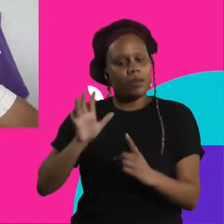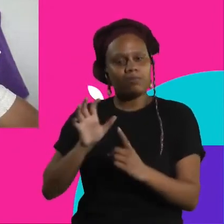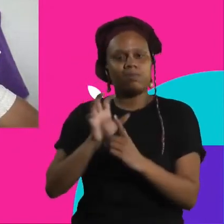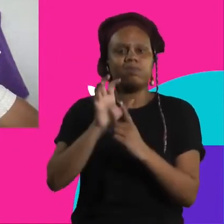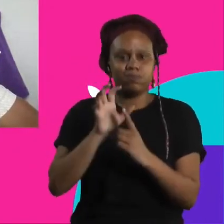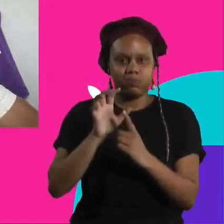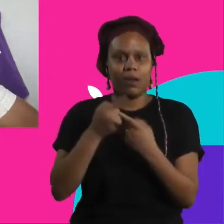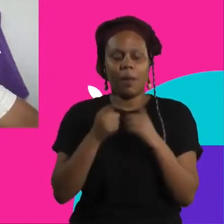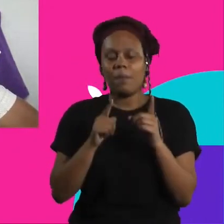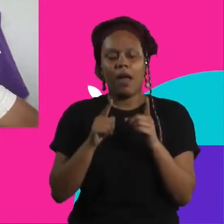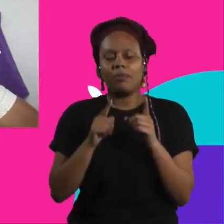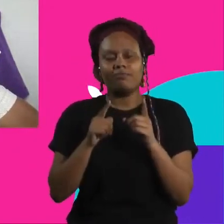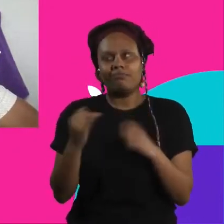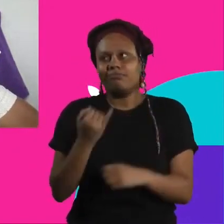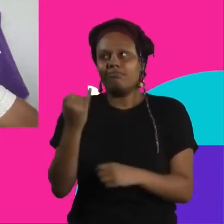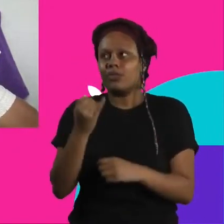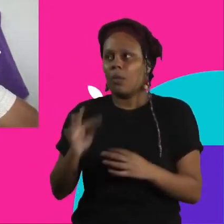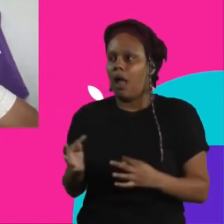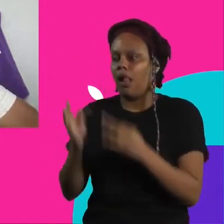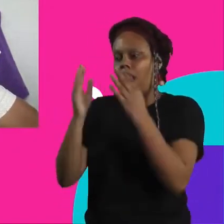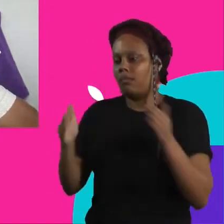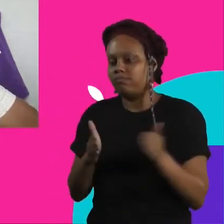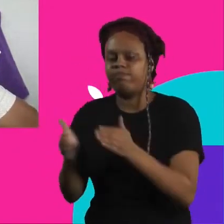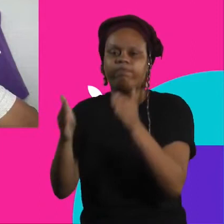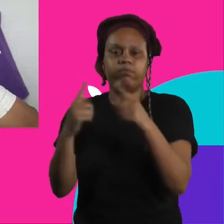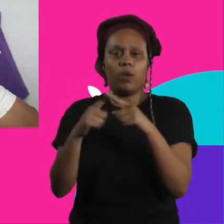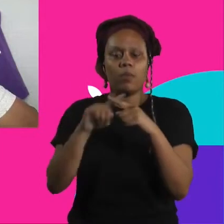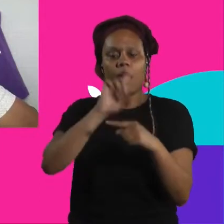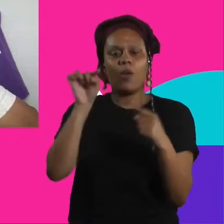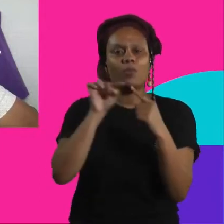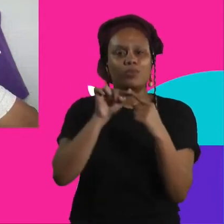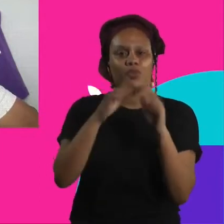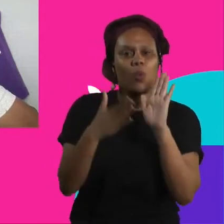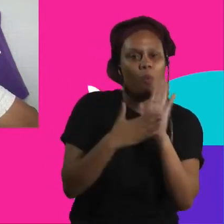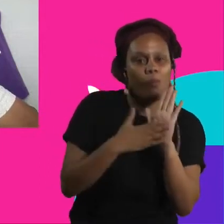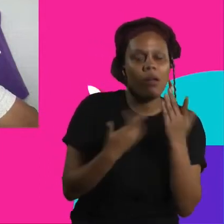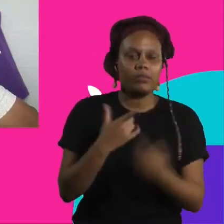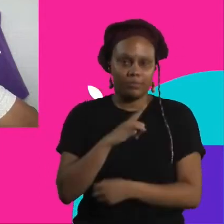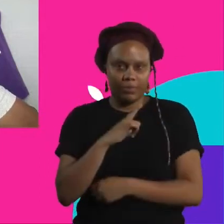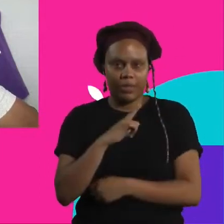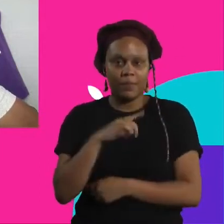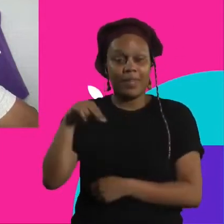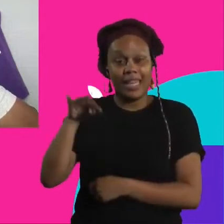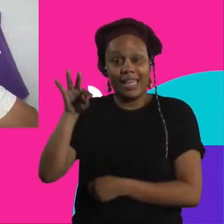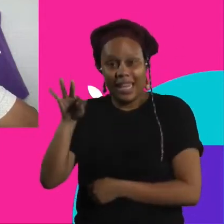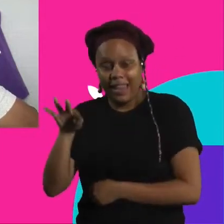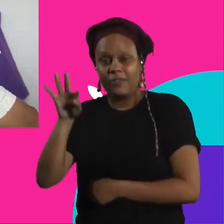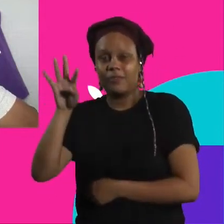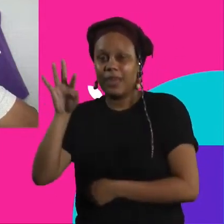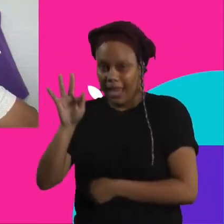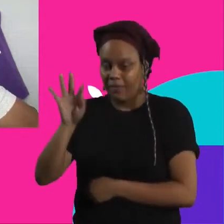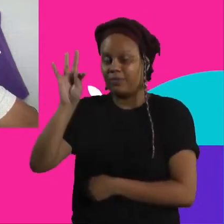aí não importa qual a tecnologia, qual o caminho em si, porque você tem um propósito. E aí, NFT, Open Banking,